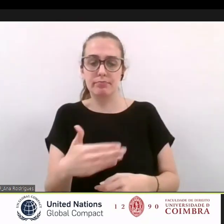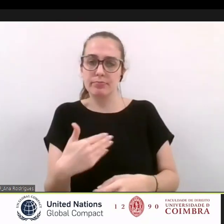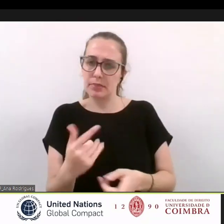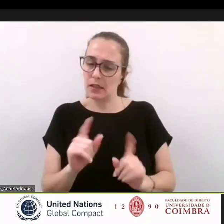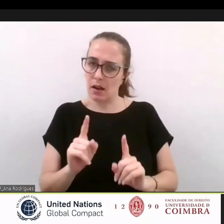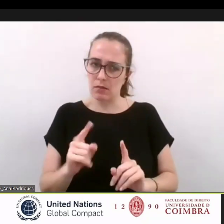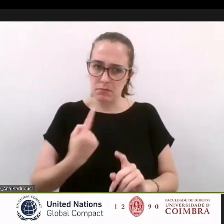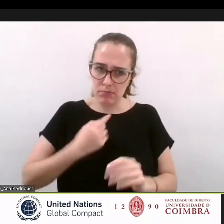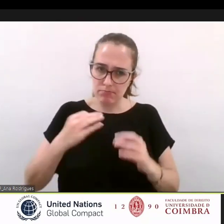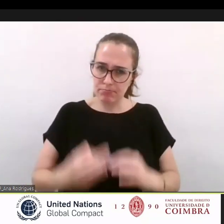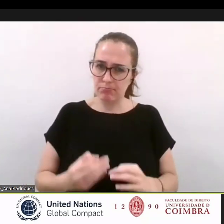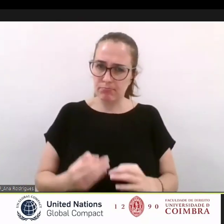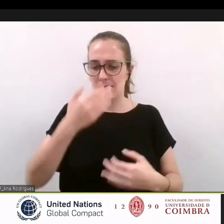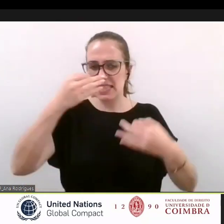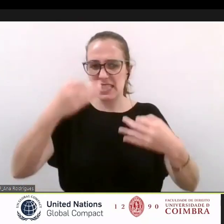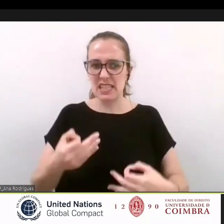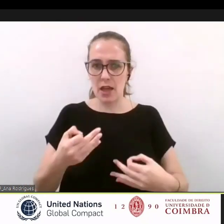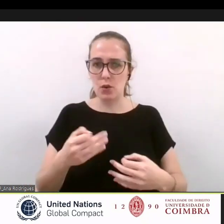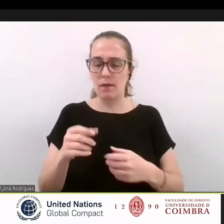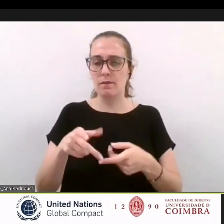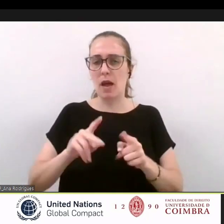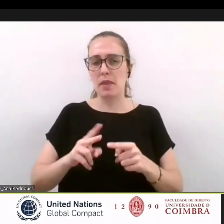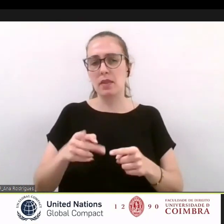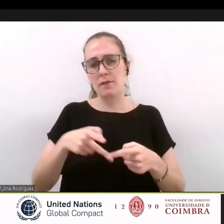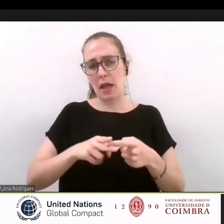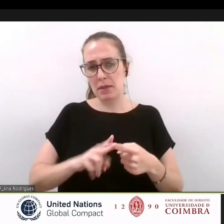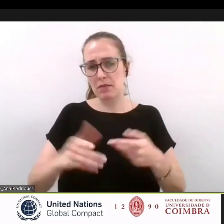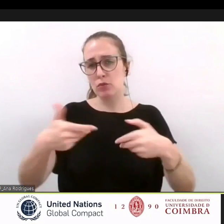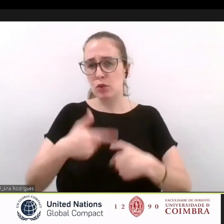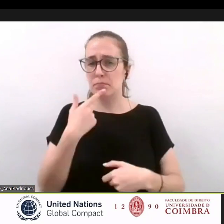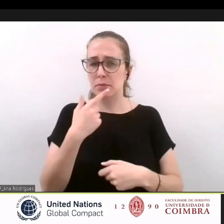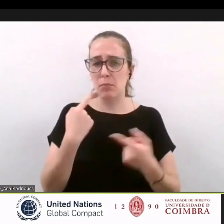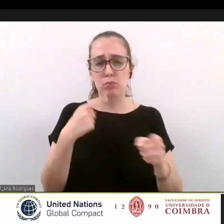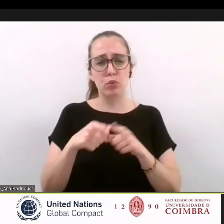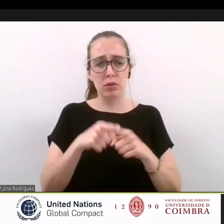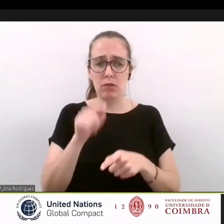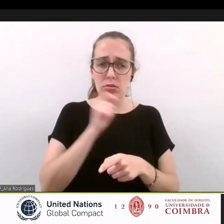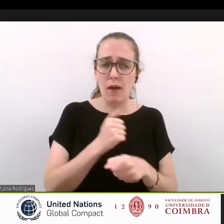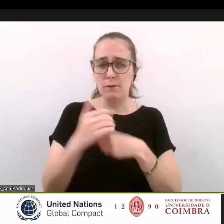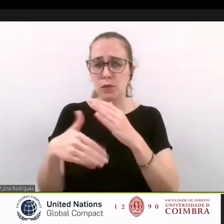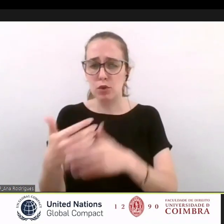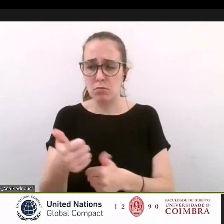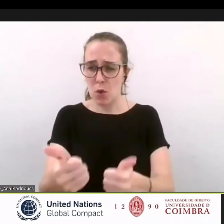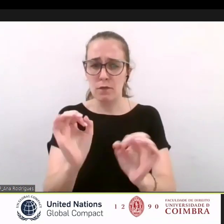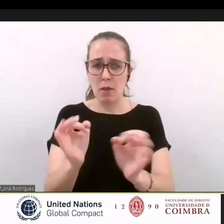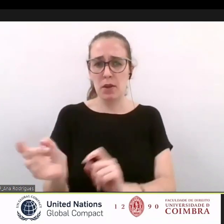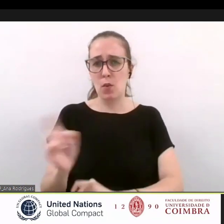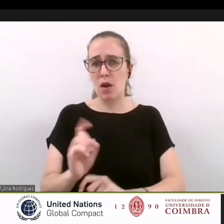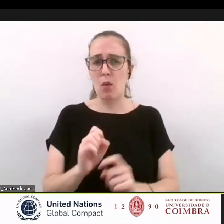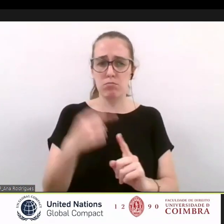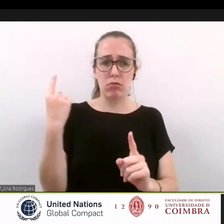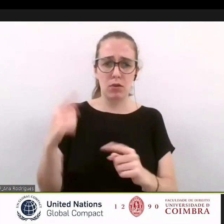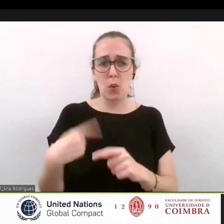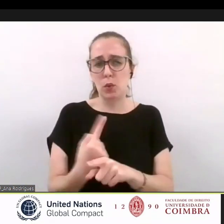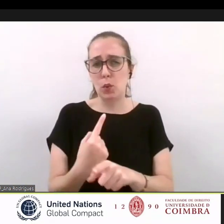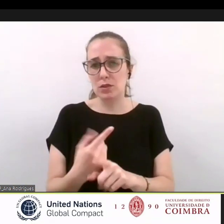ser preenchido, mas ser, de facto, uma ferramenta que ajuda a ter políticas mais integradas e, portanto, mais preocupadas com